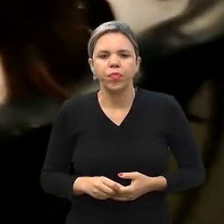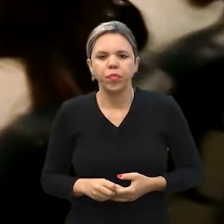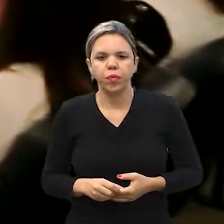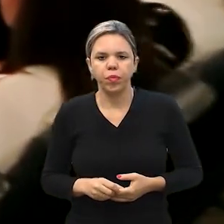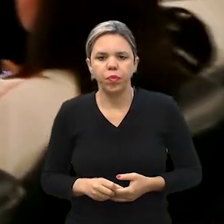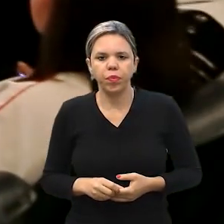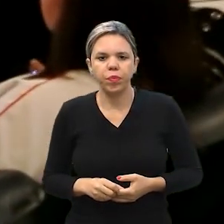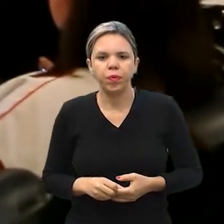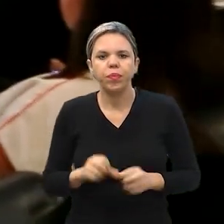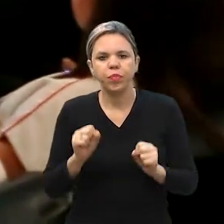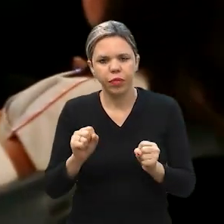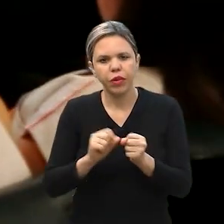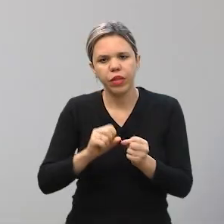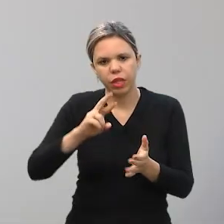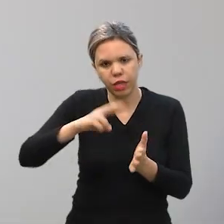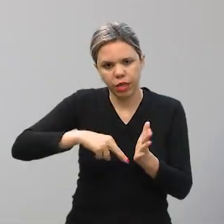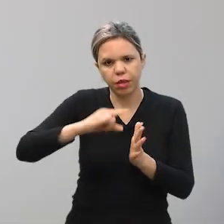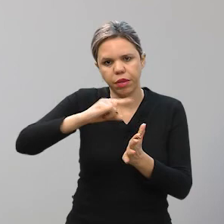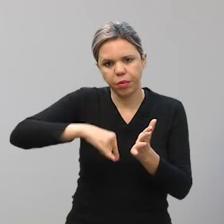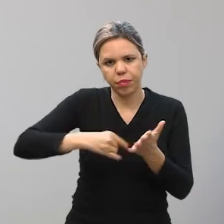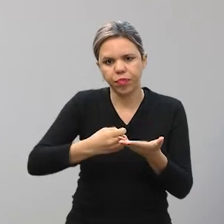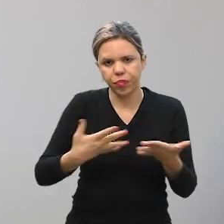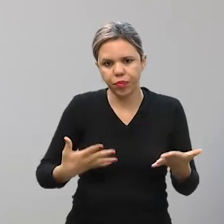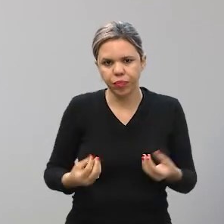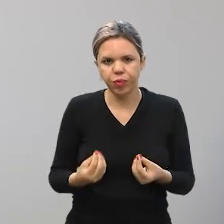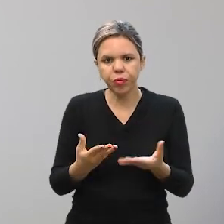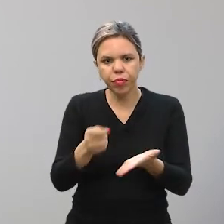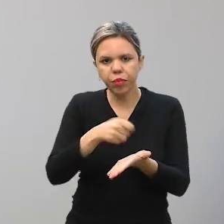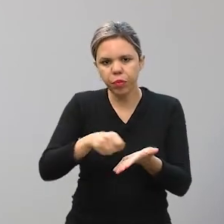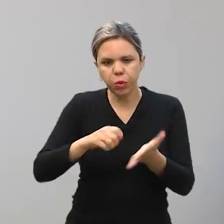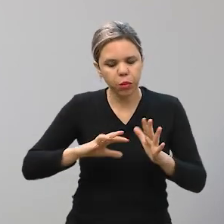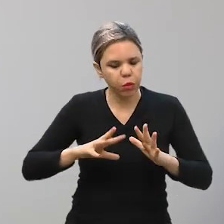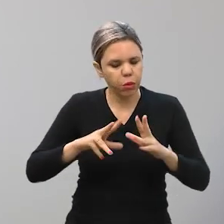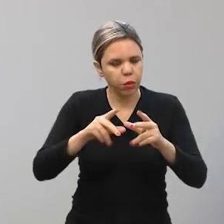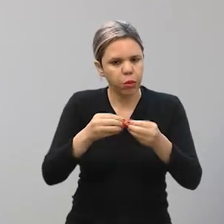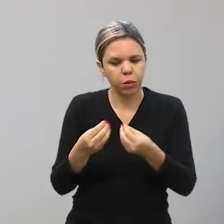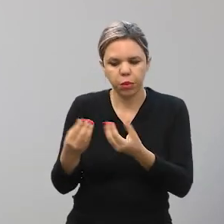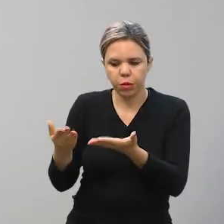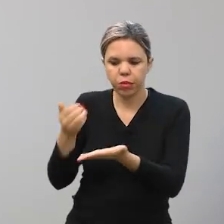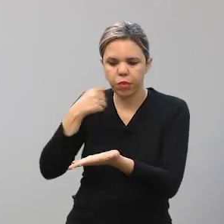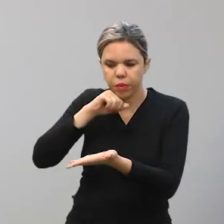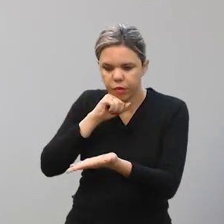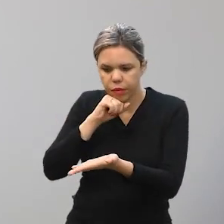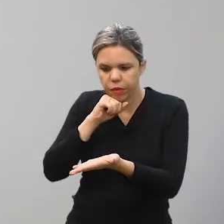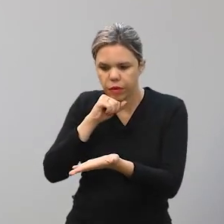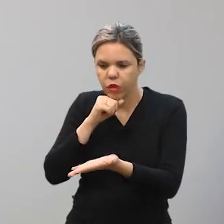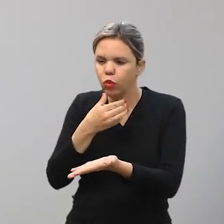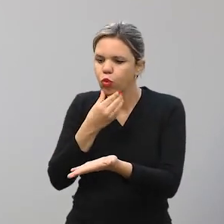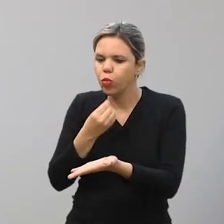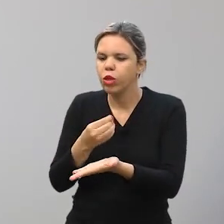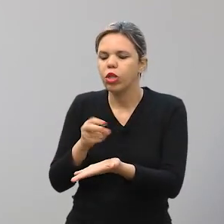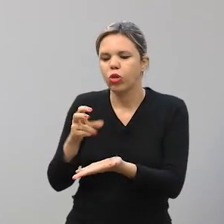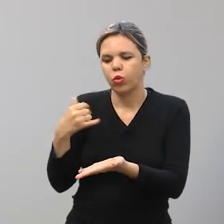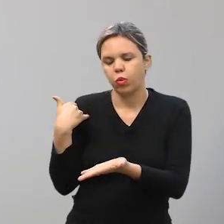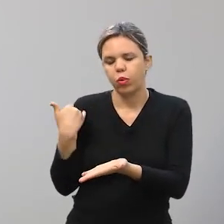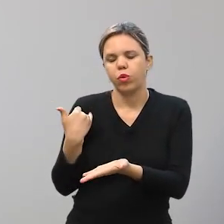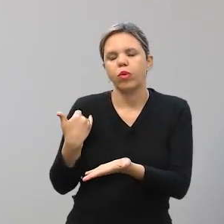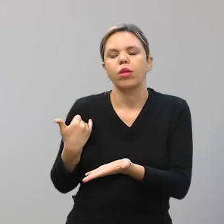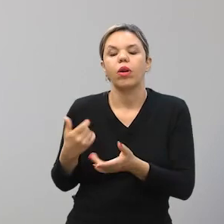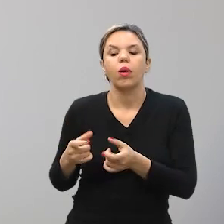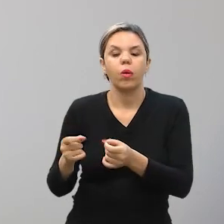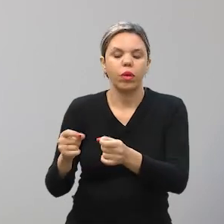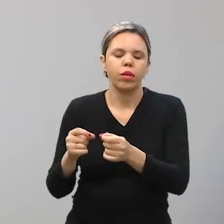A senhora poderia fazer um relatório? Fiz o que estava escrito e fiz o relatório do menino. E